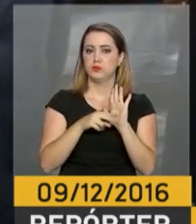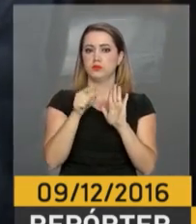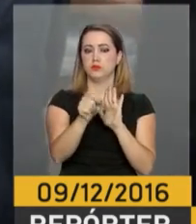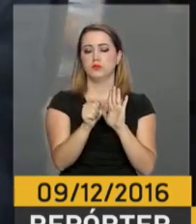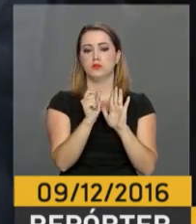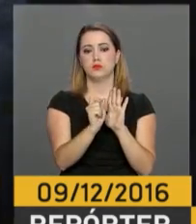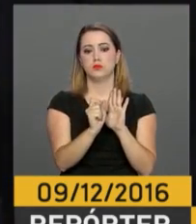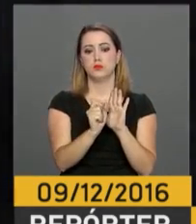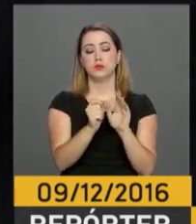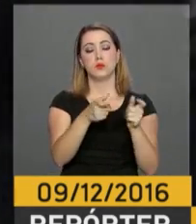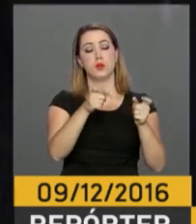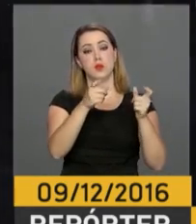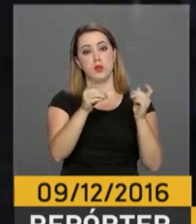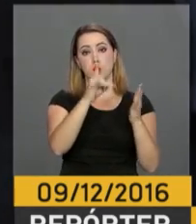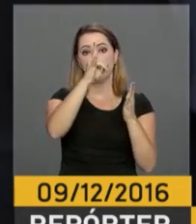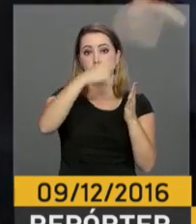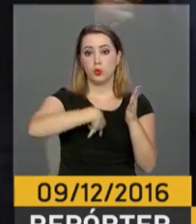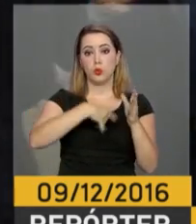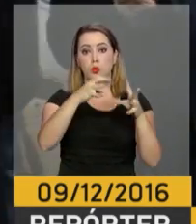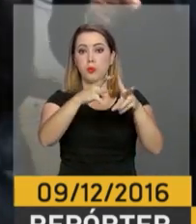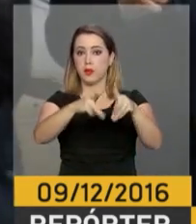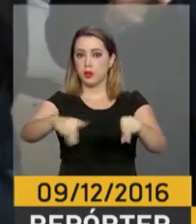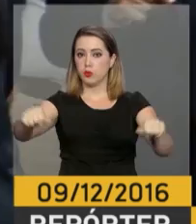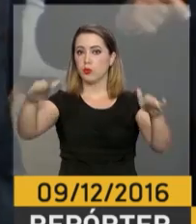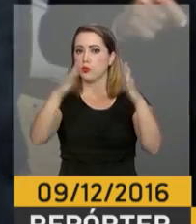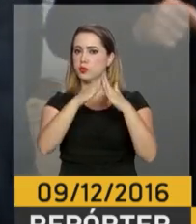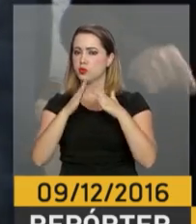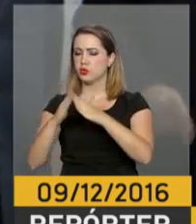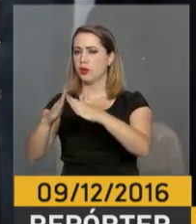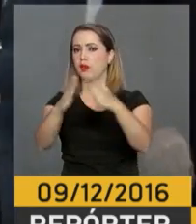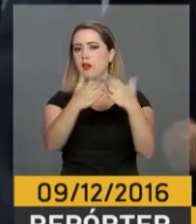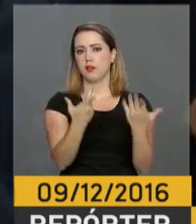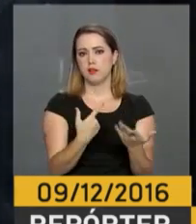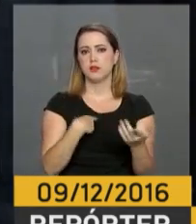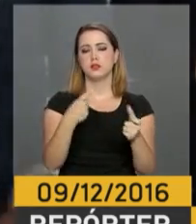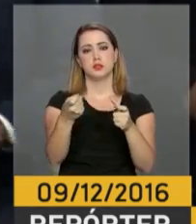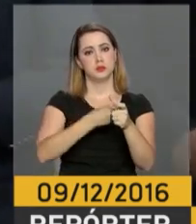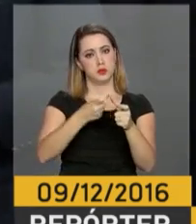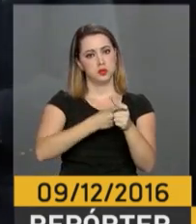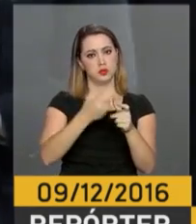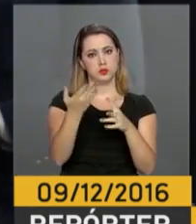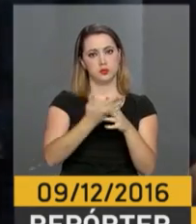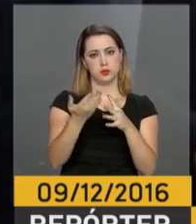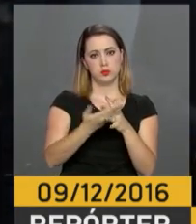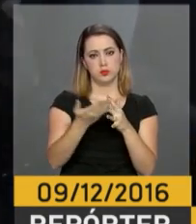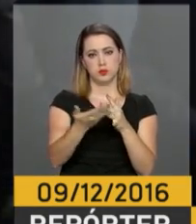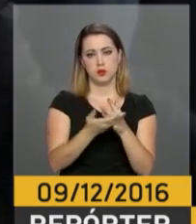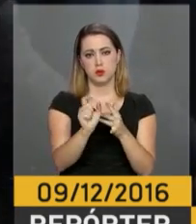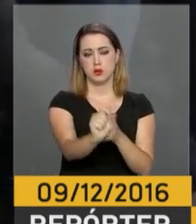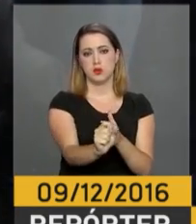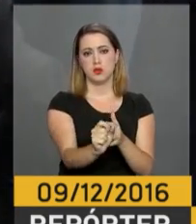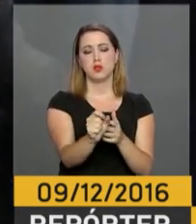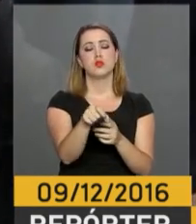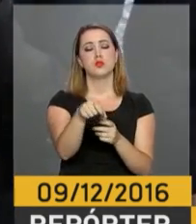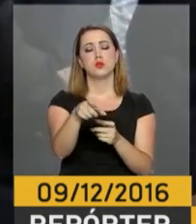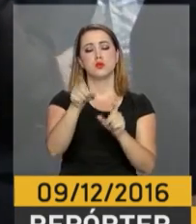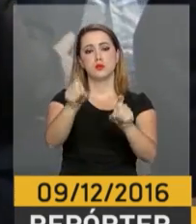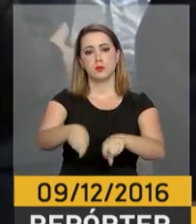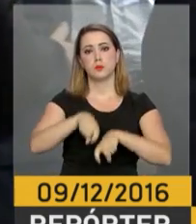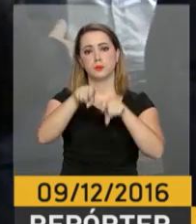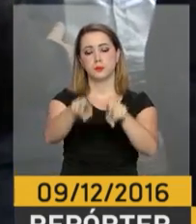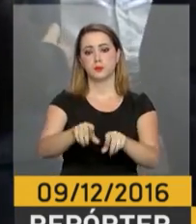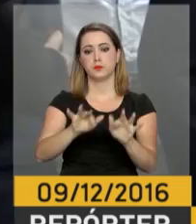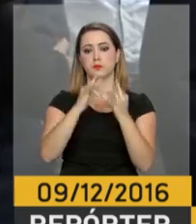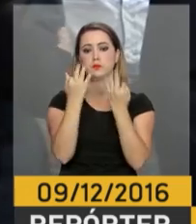de fundiária, também atos de renegociação de dívidas de agricultores e entrega também